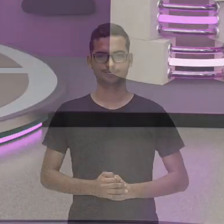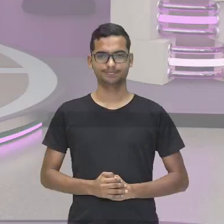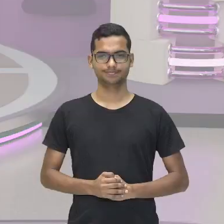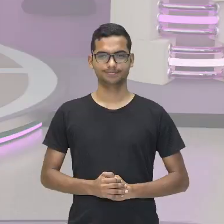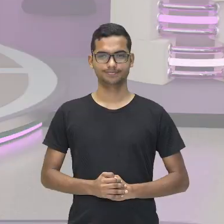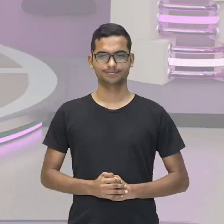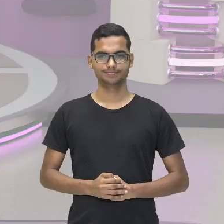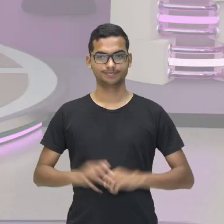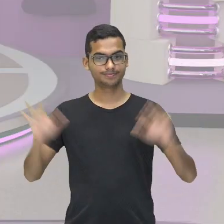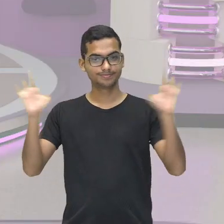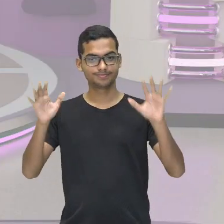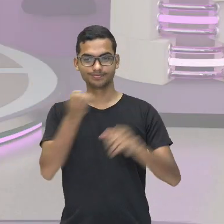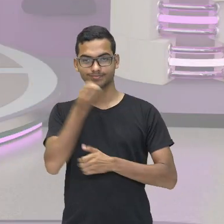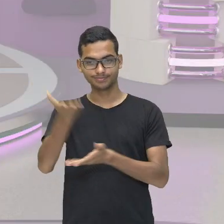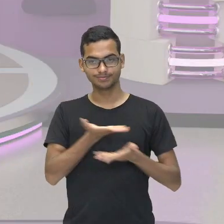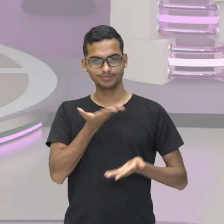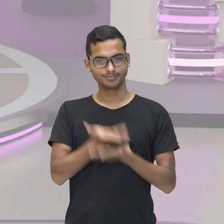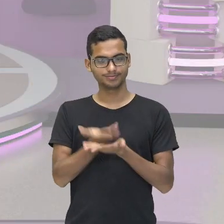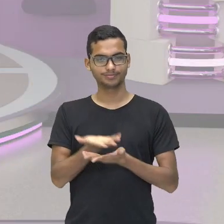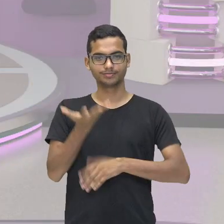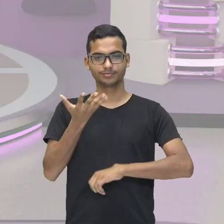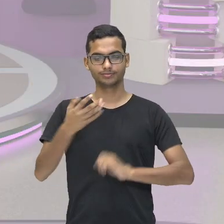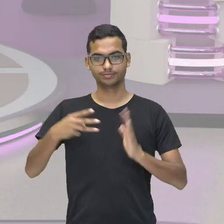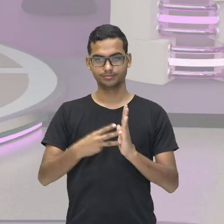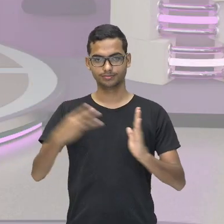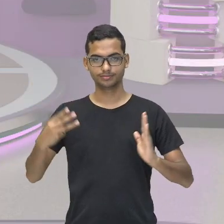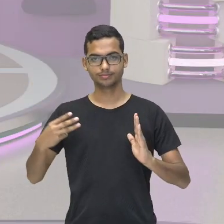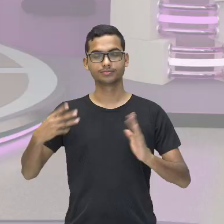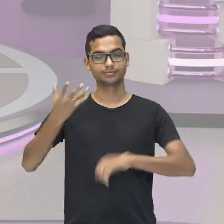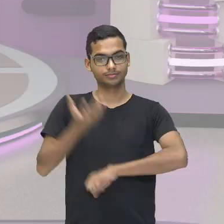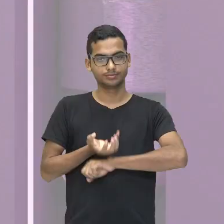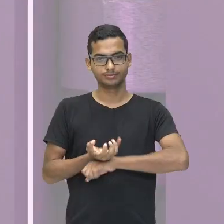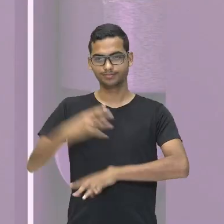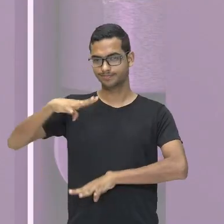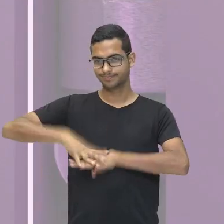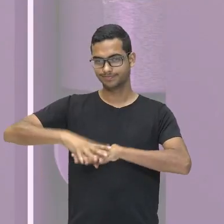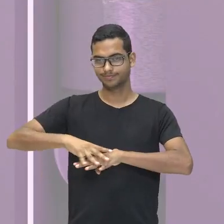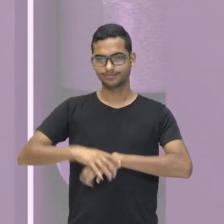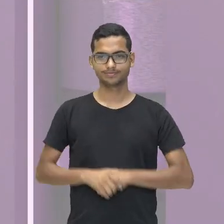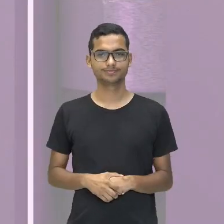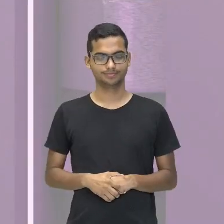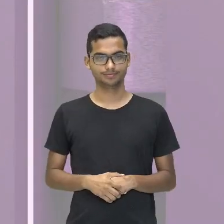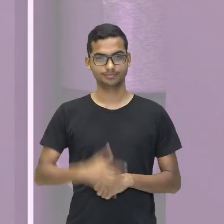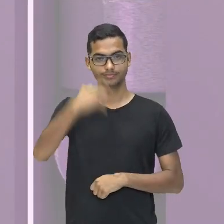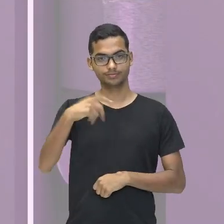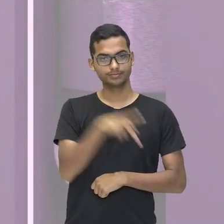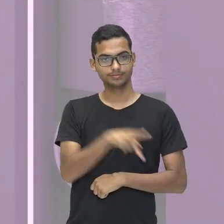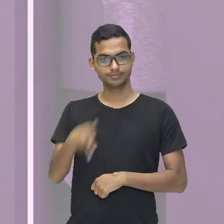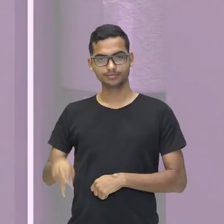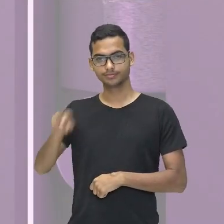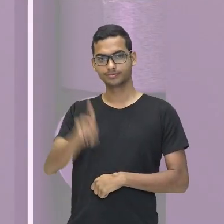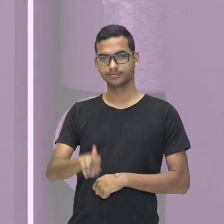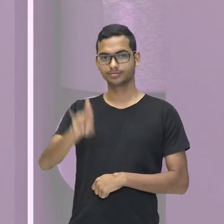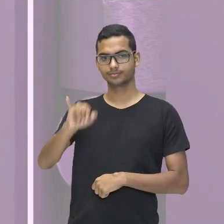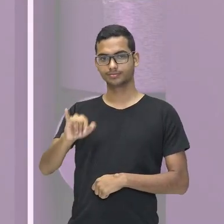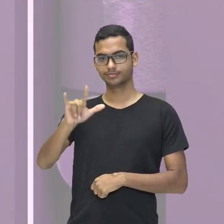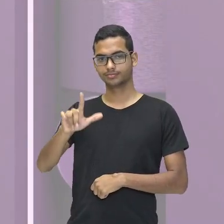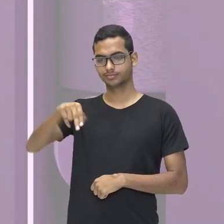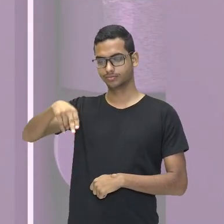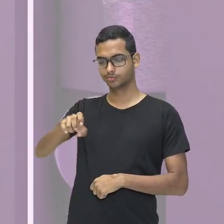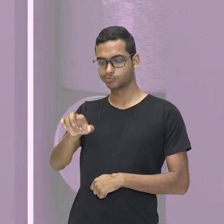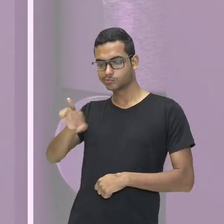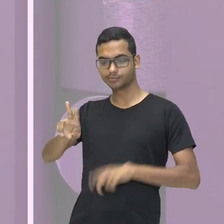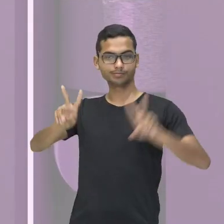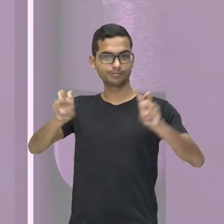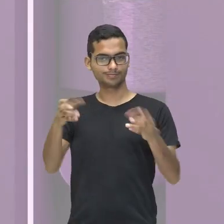Olá, seja bem-vindo a mais uma aula aqui da unidade 3 do componente matemática. Eu sou o professor Hilner e eu trouxe aqui mais um